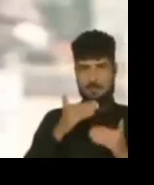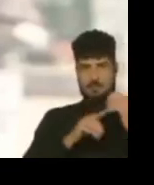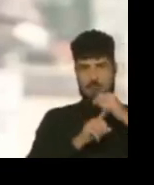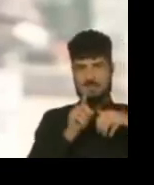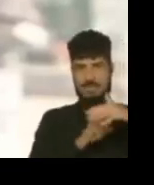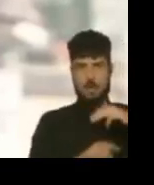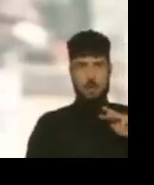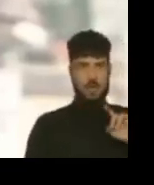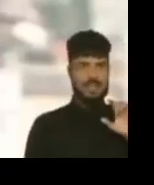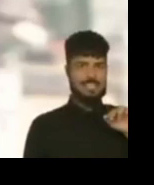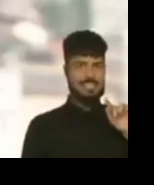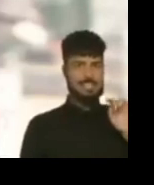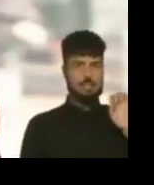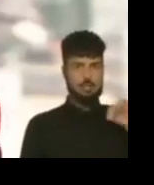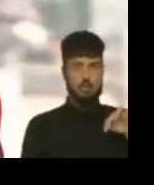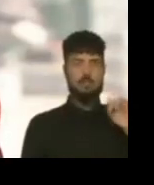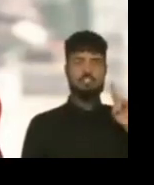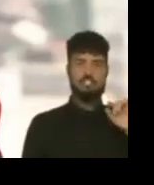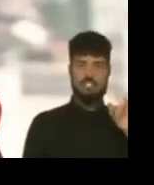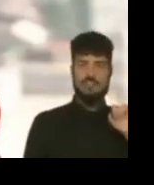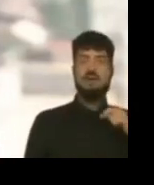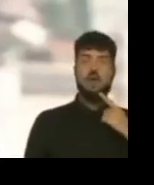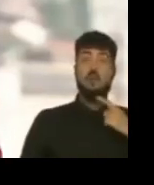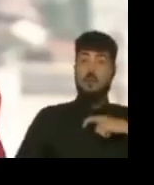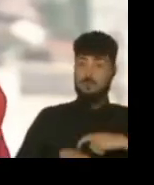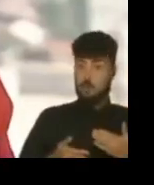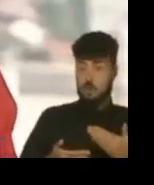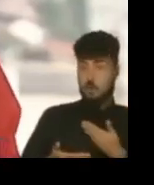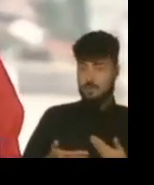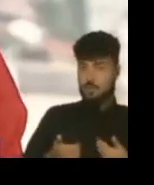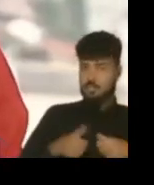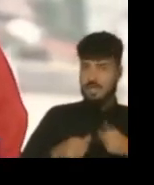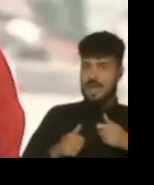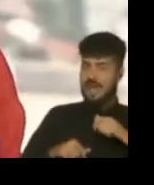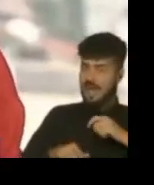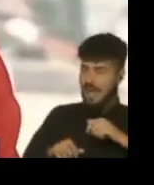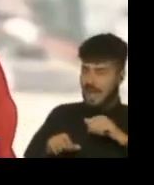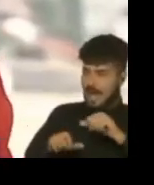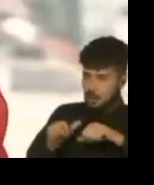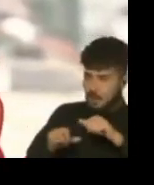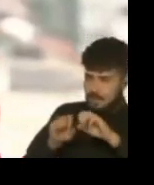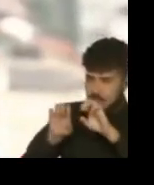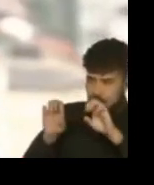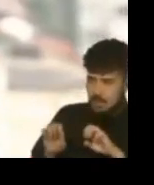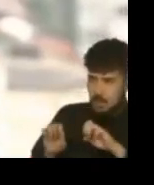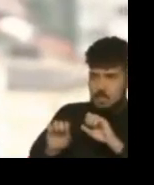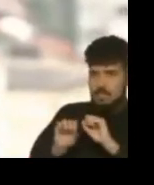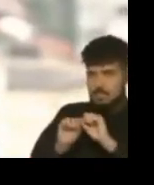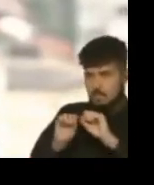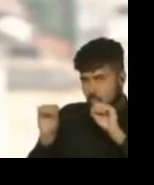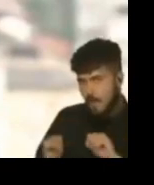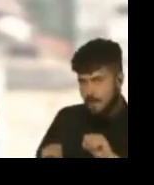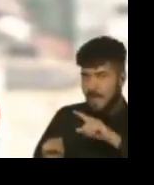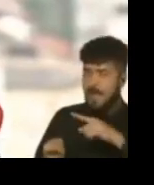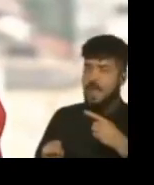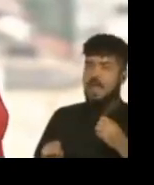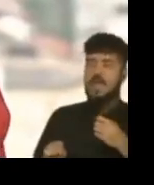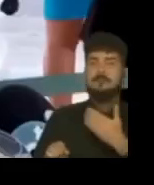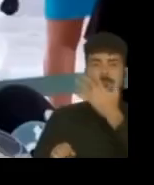governo está em fase de atualização do cadastro de quem recebe o Bolsa Família para que novos beneficiários ingressem no